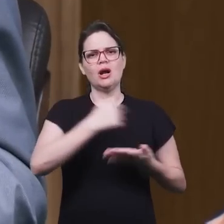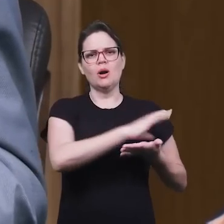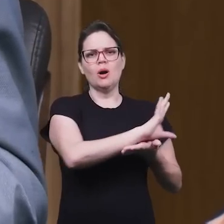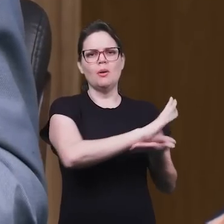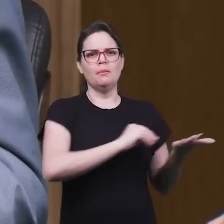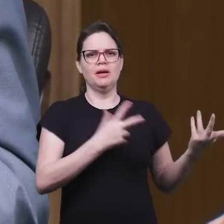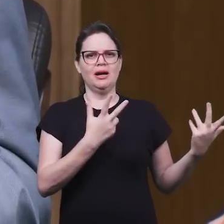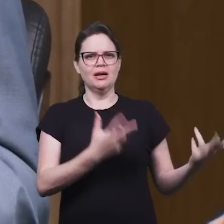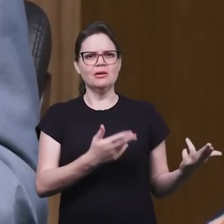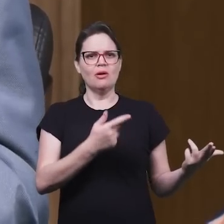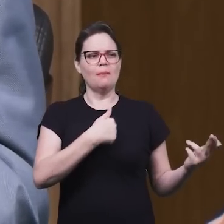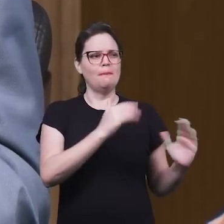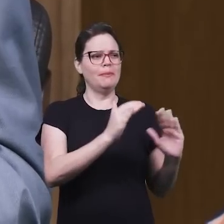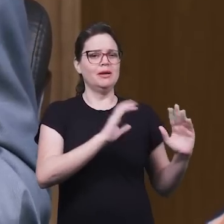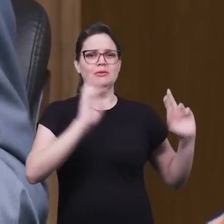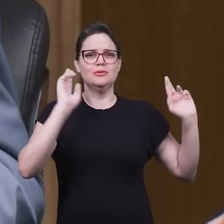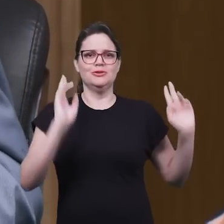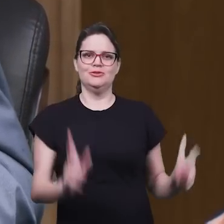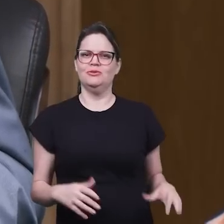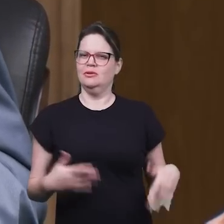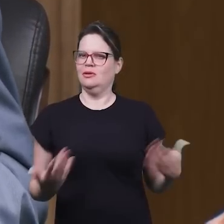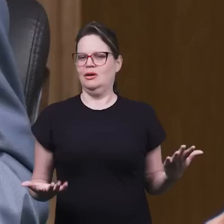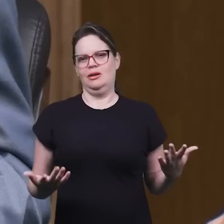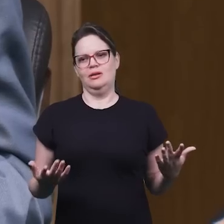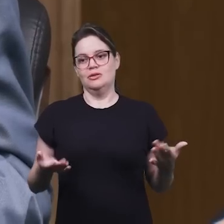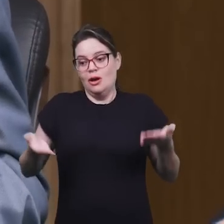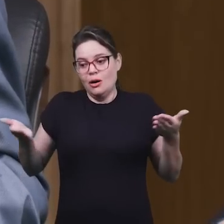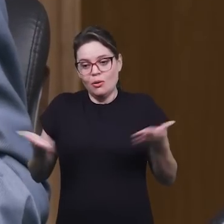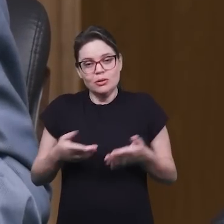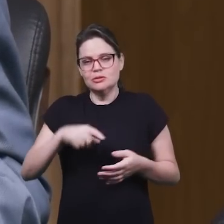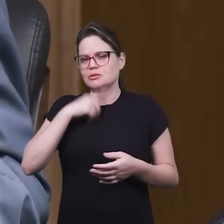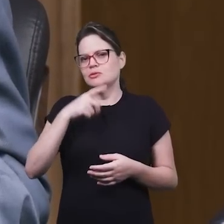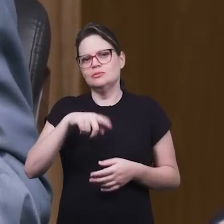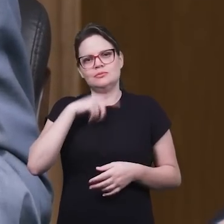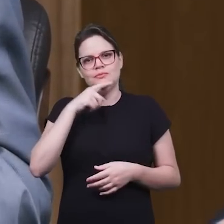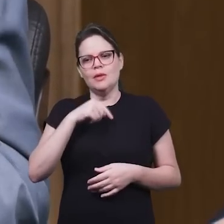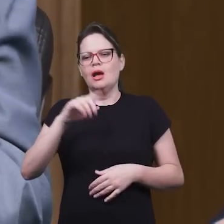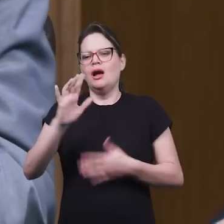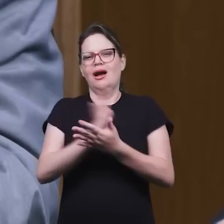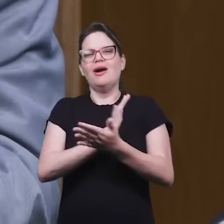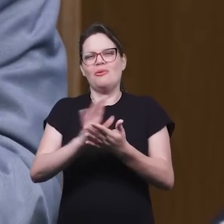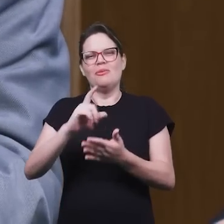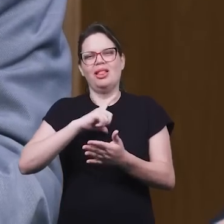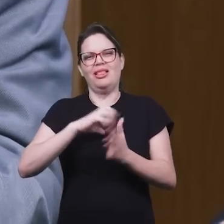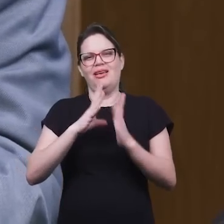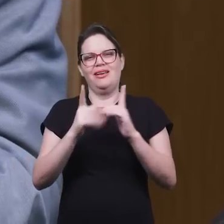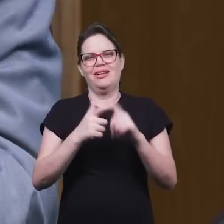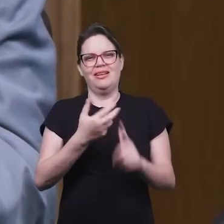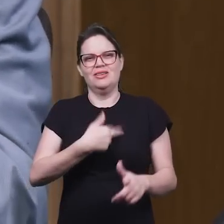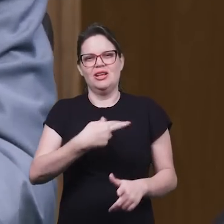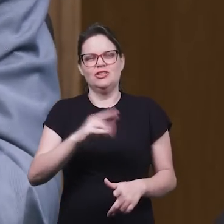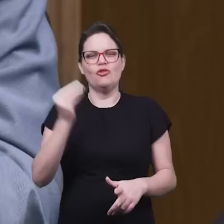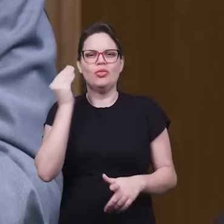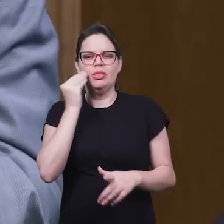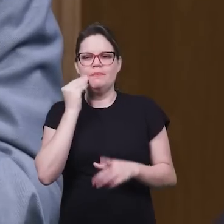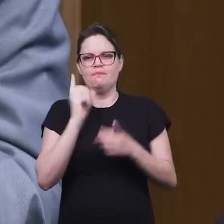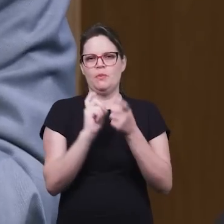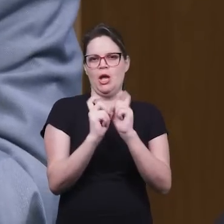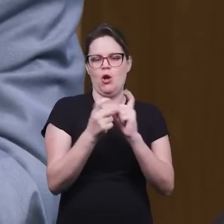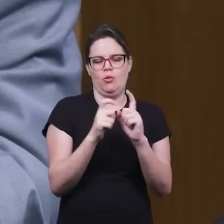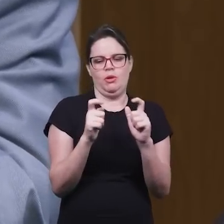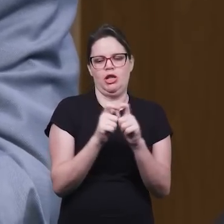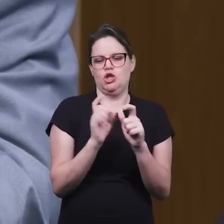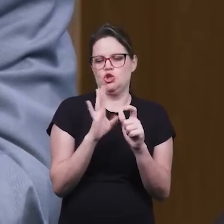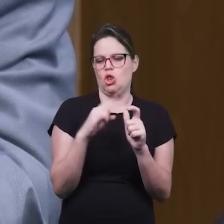Paulo, hoje, na igreja primitiva, e não conseguiram. Muitos fizeram isso, vamos fazer uma reunião aqui, vamos